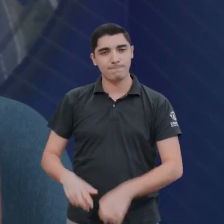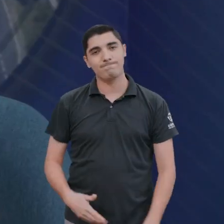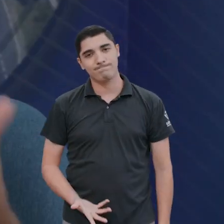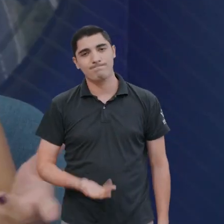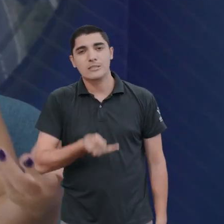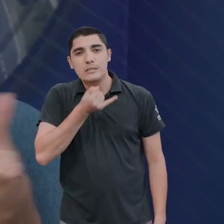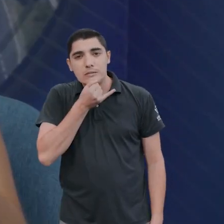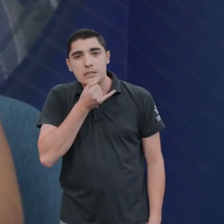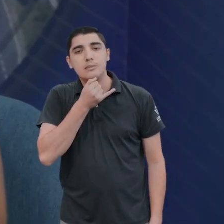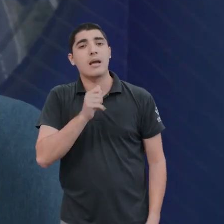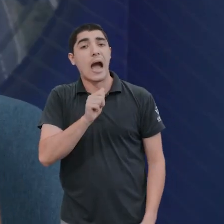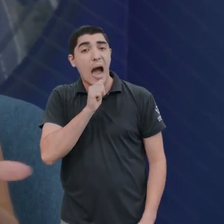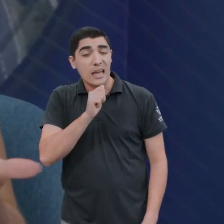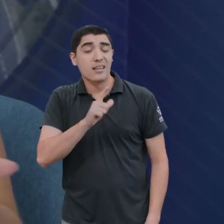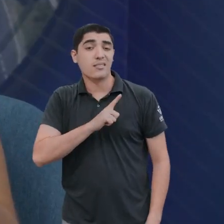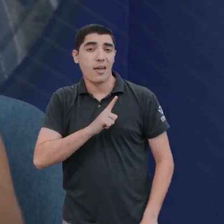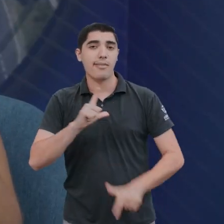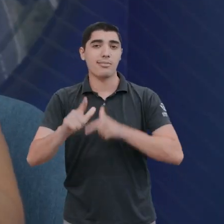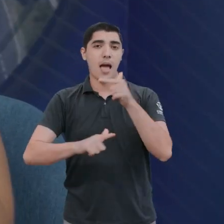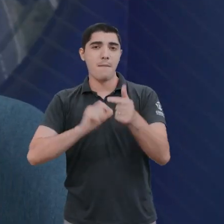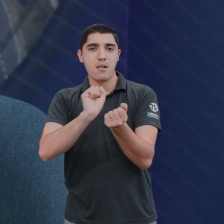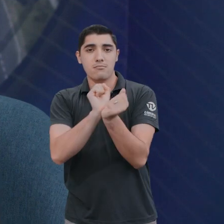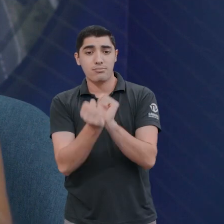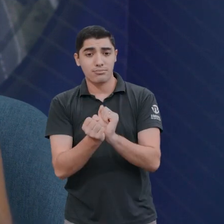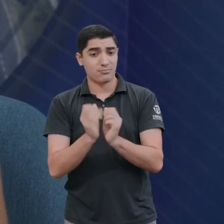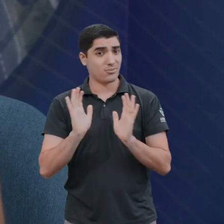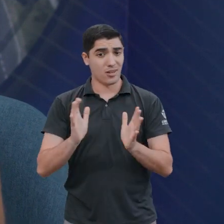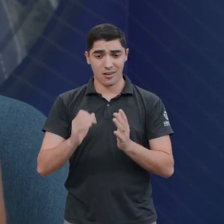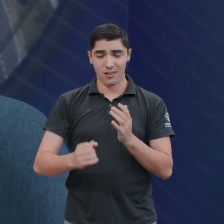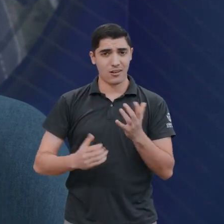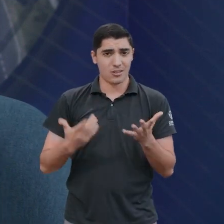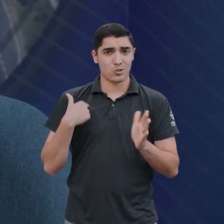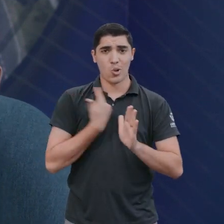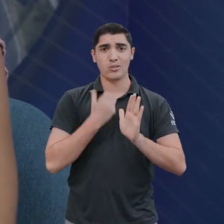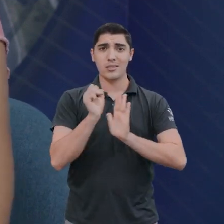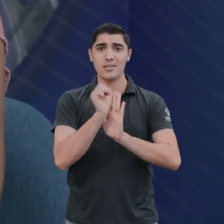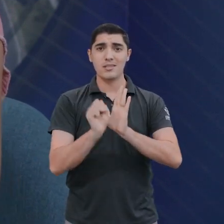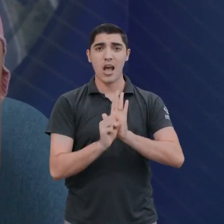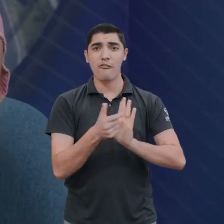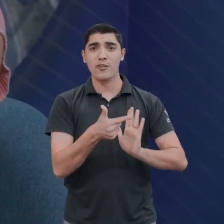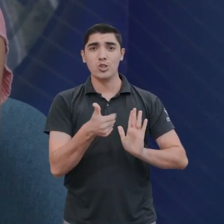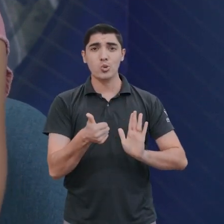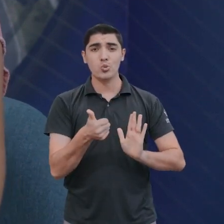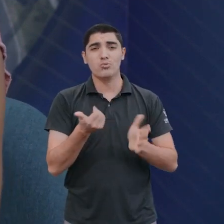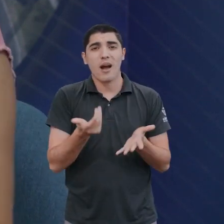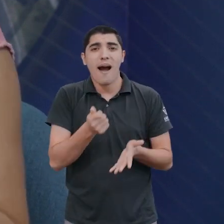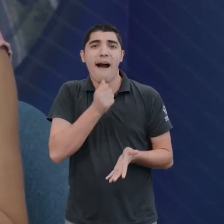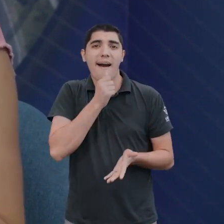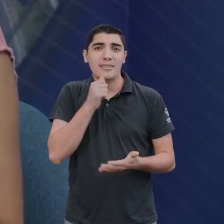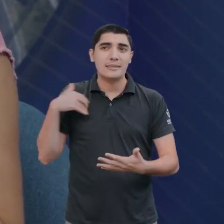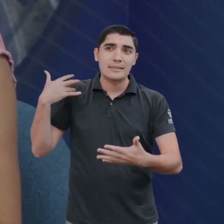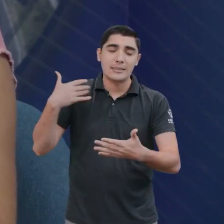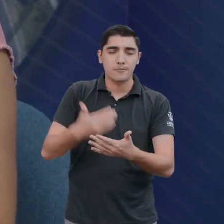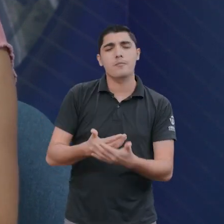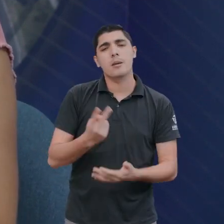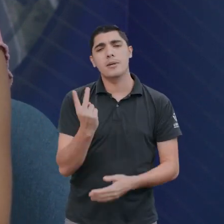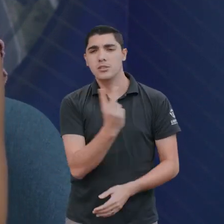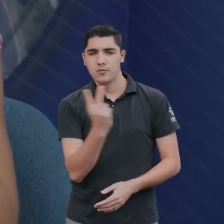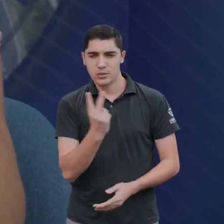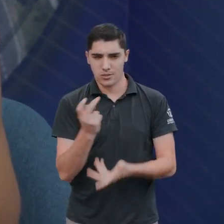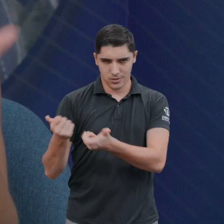infelizmente a gente ainda está falando sobre trabalho escravo, né, em pleno século XXI. Vocês bateram num ponto, né,